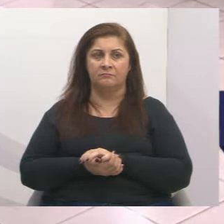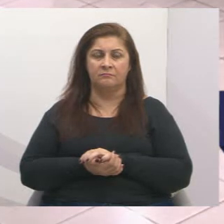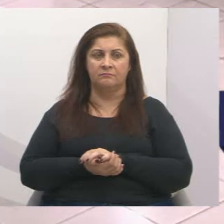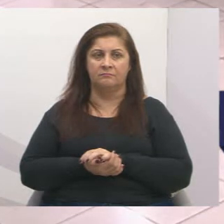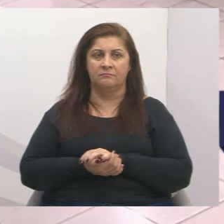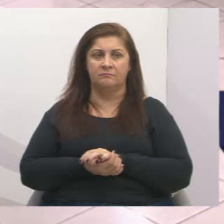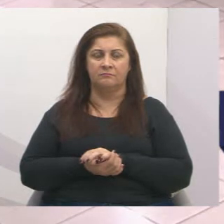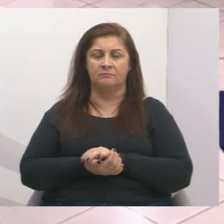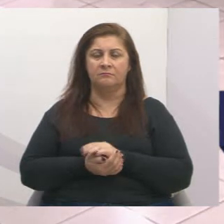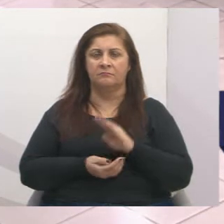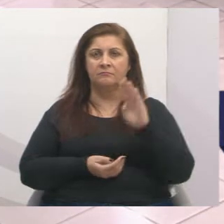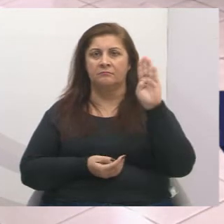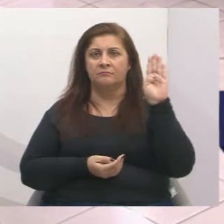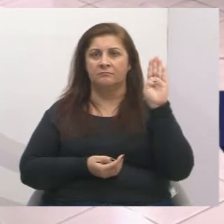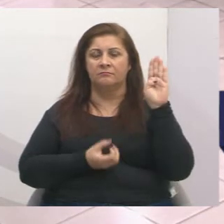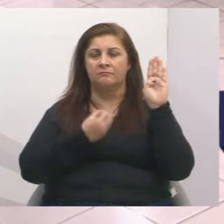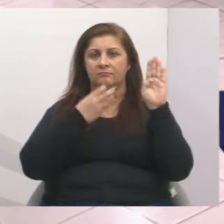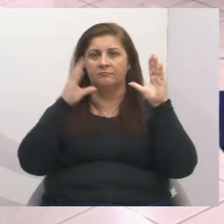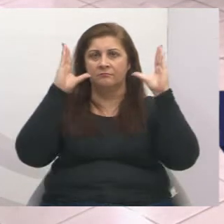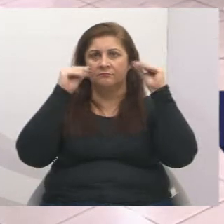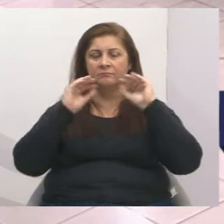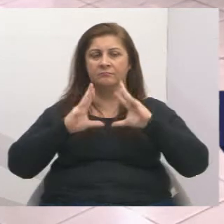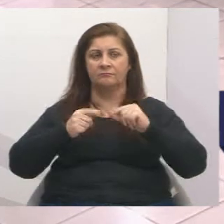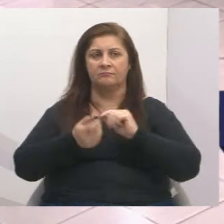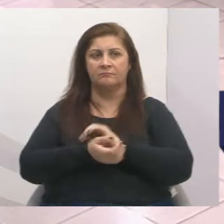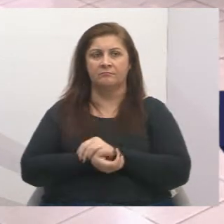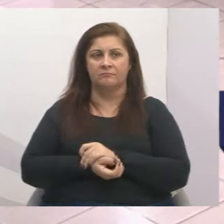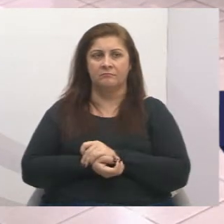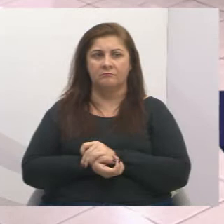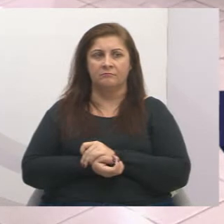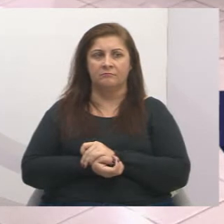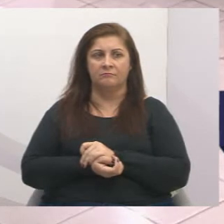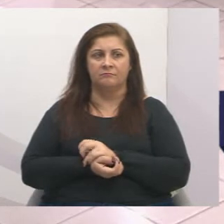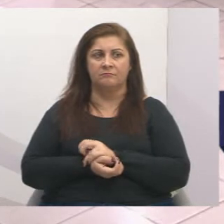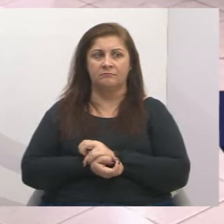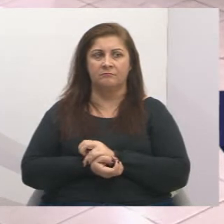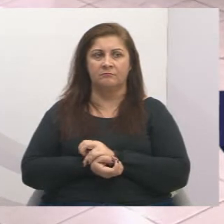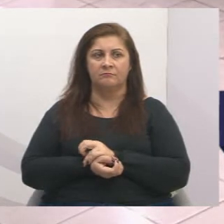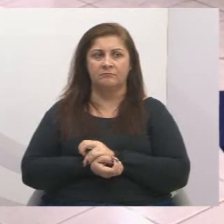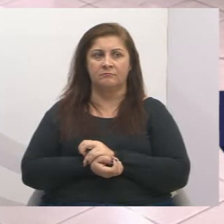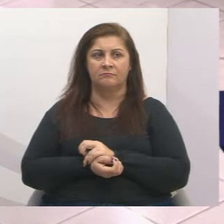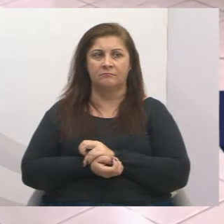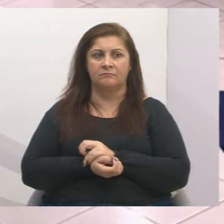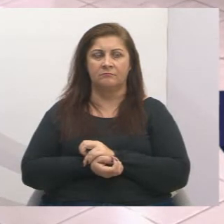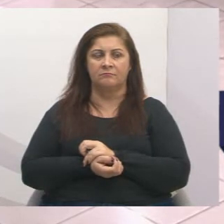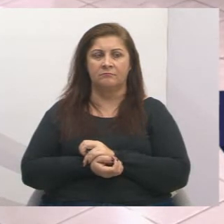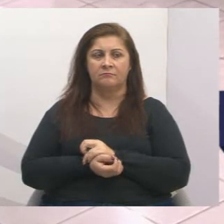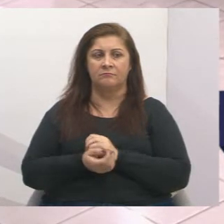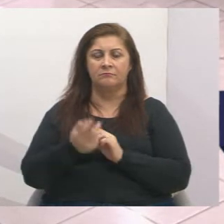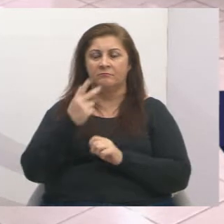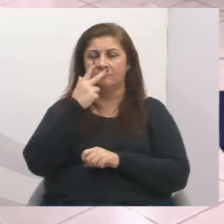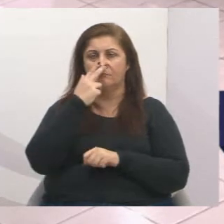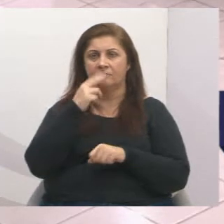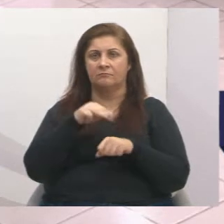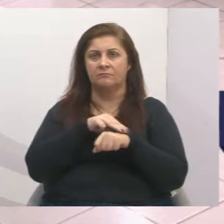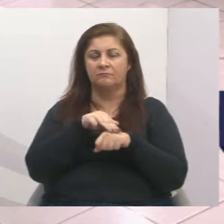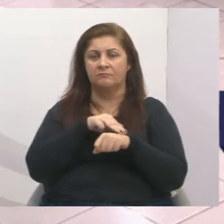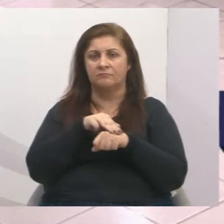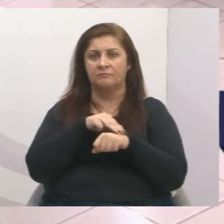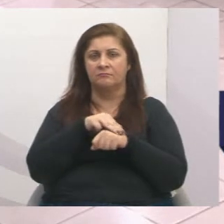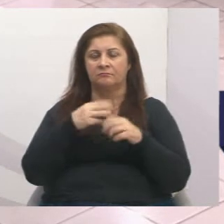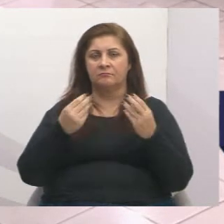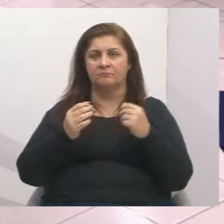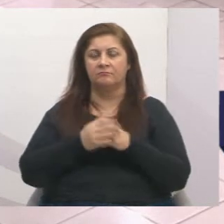Senhor presidente, boa noite a todos, prefeito. Eu acho que é uma discussão bem complexa e quero